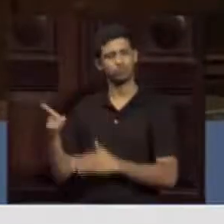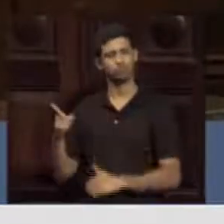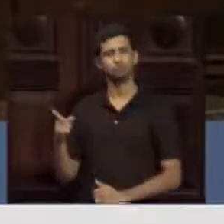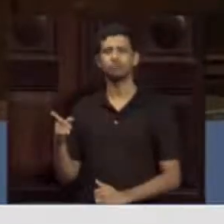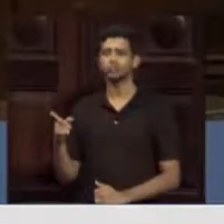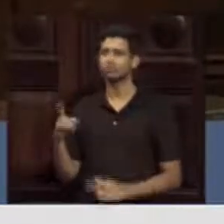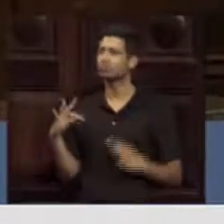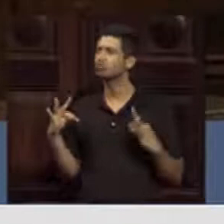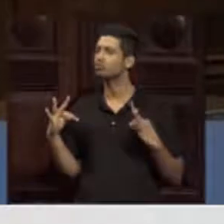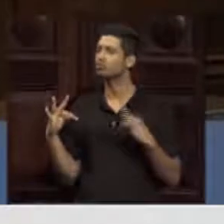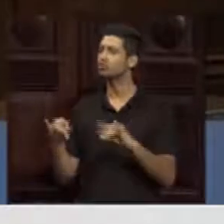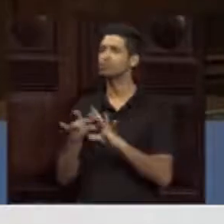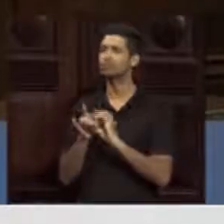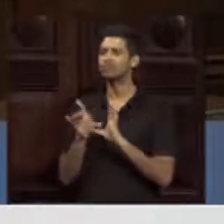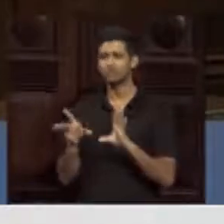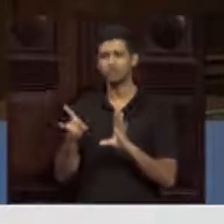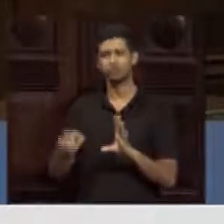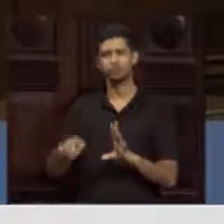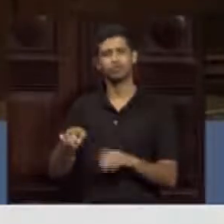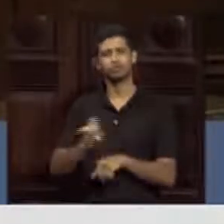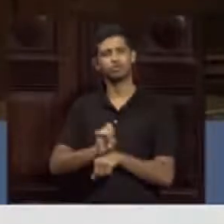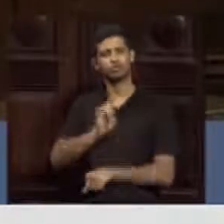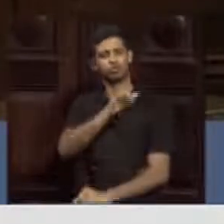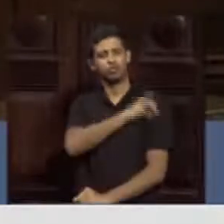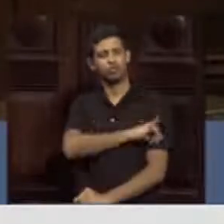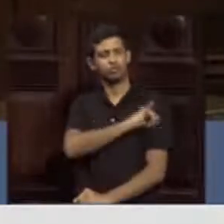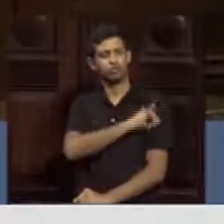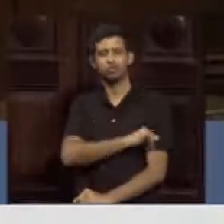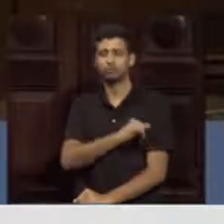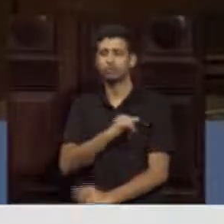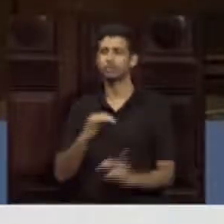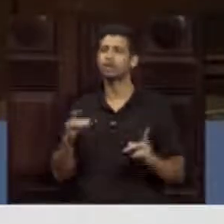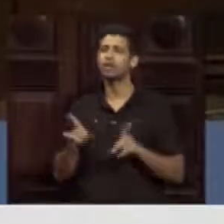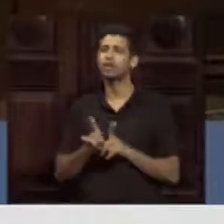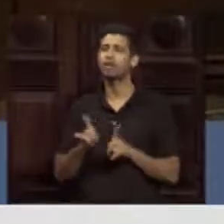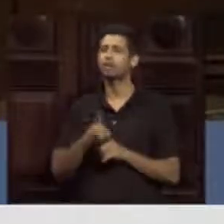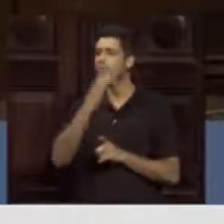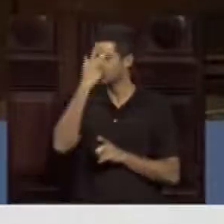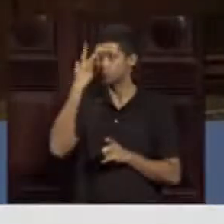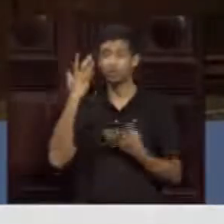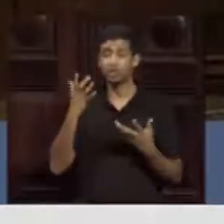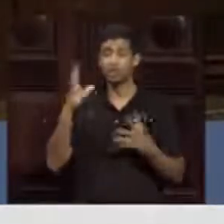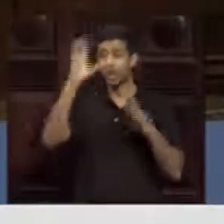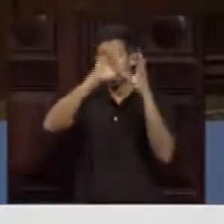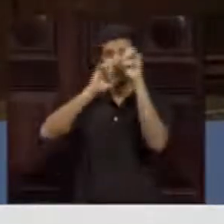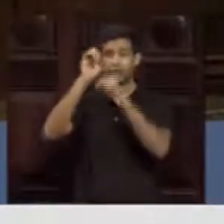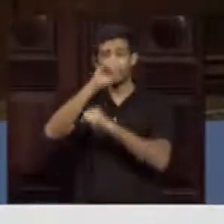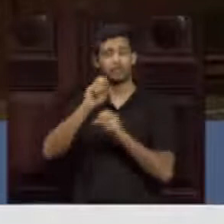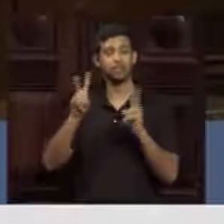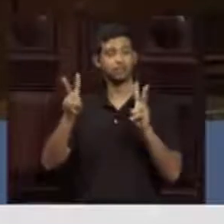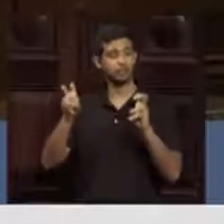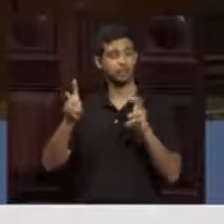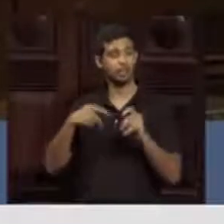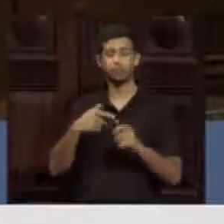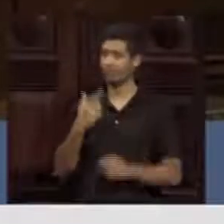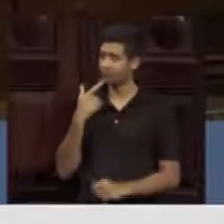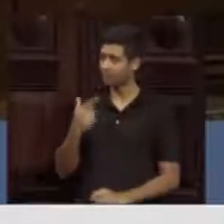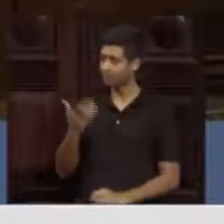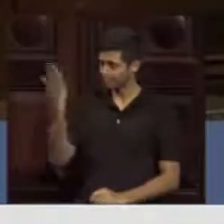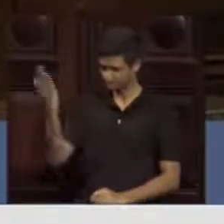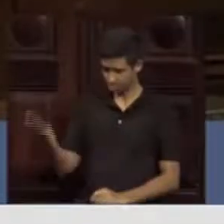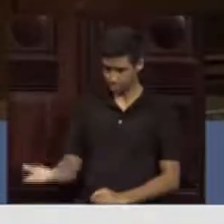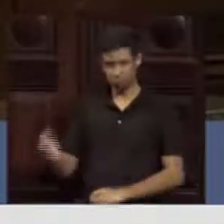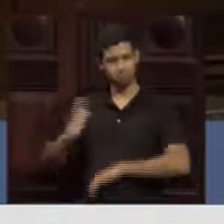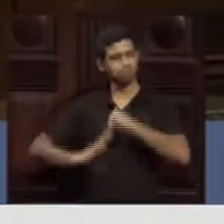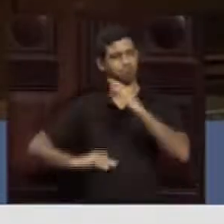no metropolitano do Rio de Janeiro e sempre uma referência ouvida por diversos especialistas e